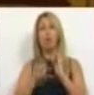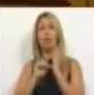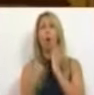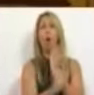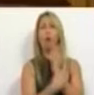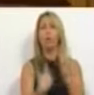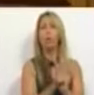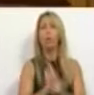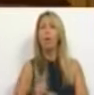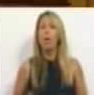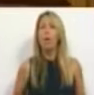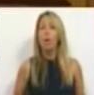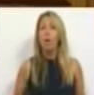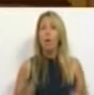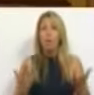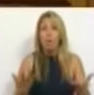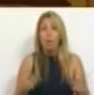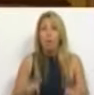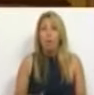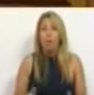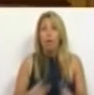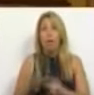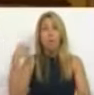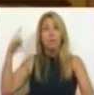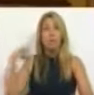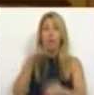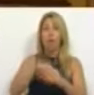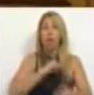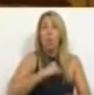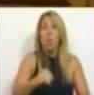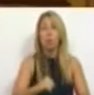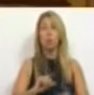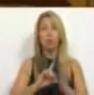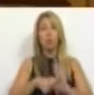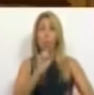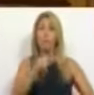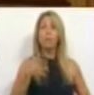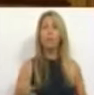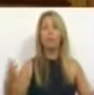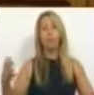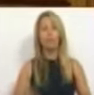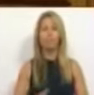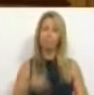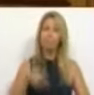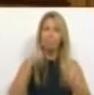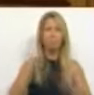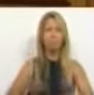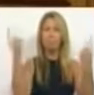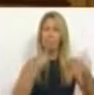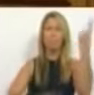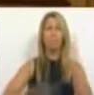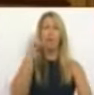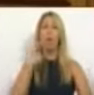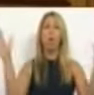passado, ter votado contra a idêntica proposta do PCP. Não podemos deixar de denunciar esta tentativa de branqueamento da sua